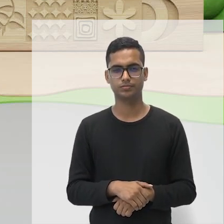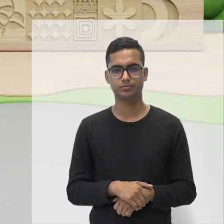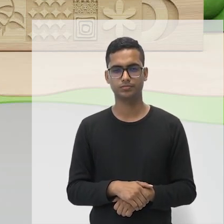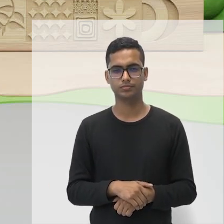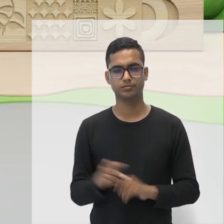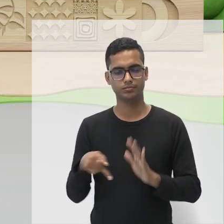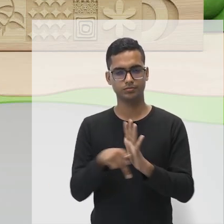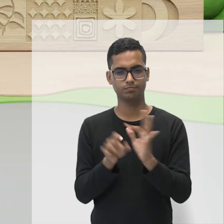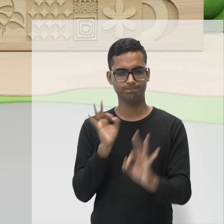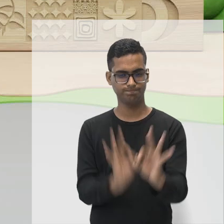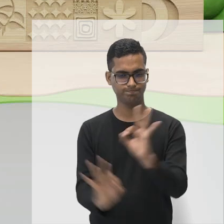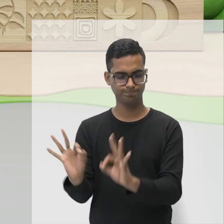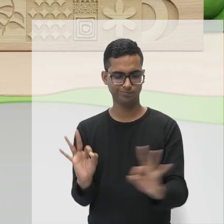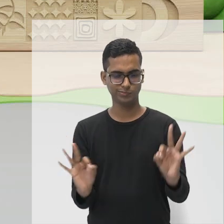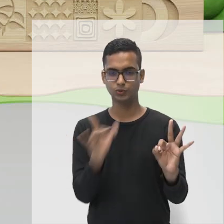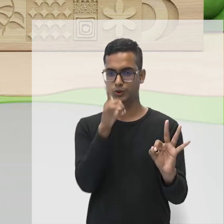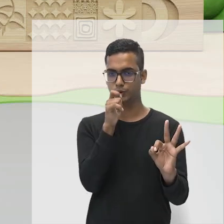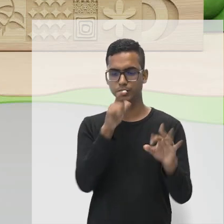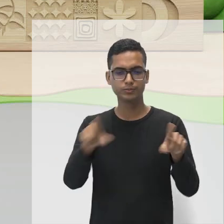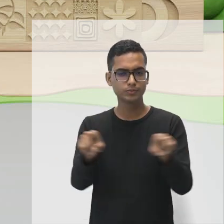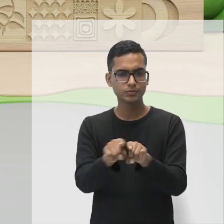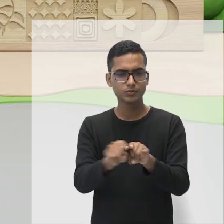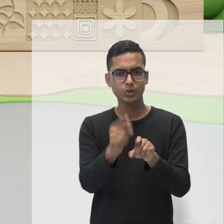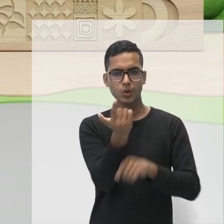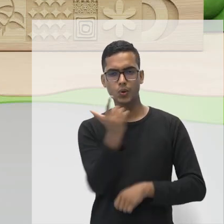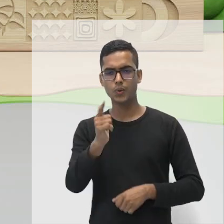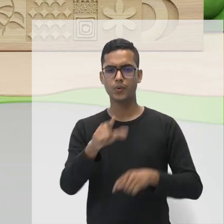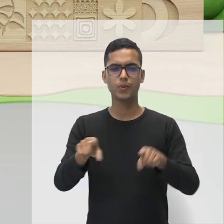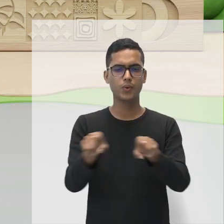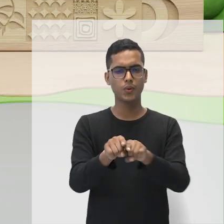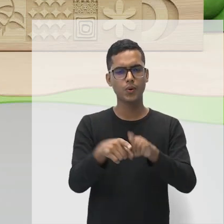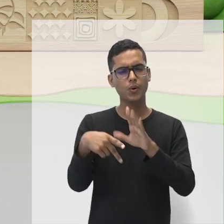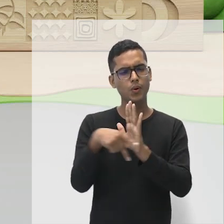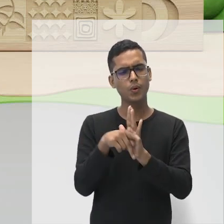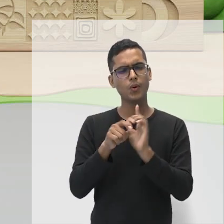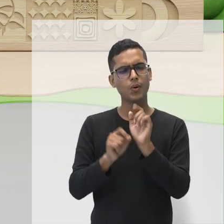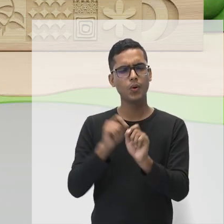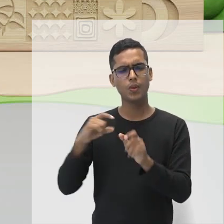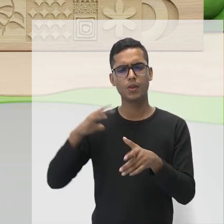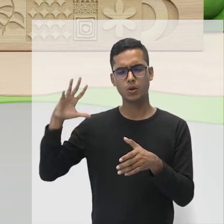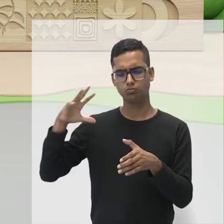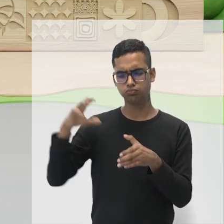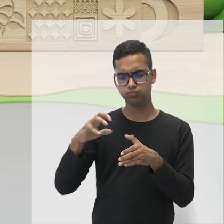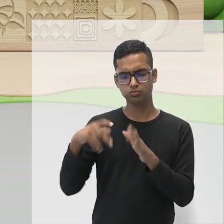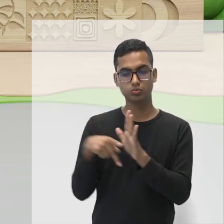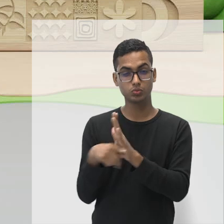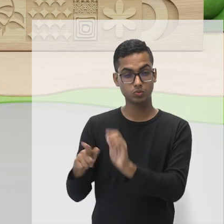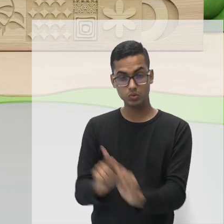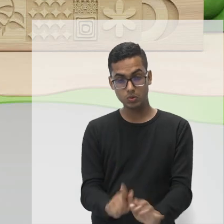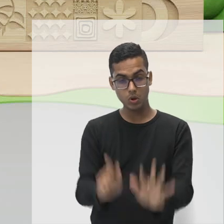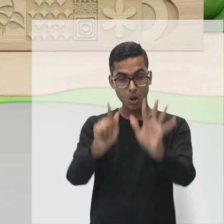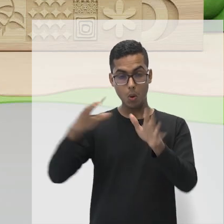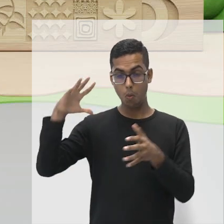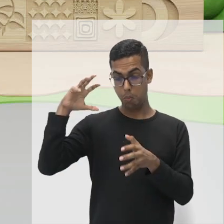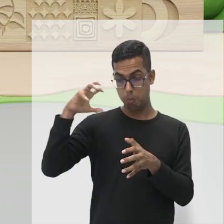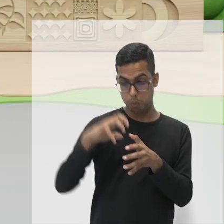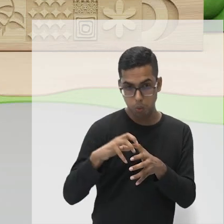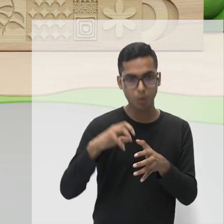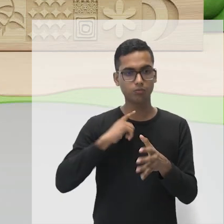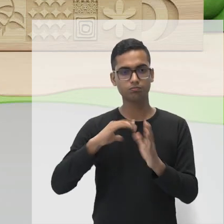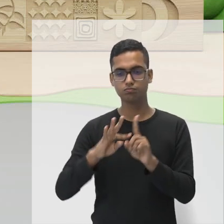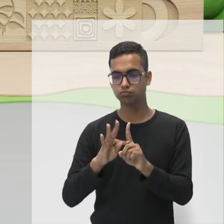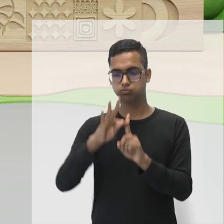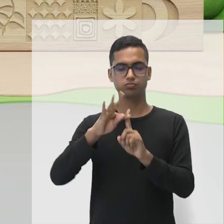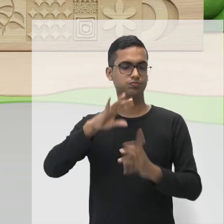das moléculas de água, né? Outro fator é o aumento da pressão do gás.